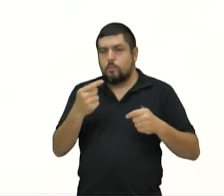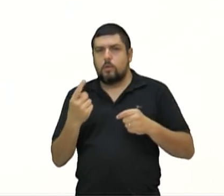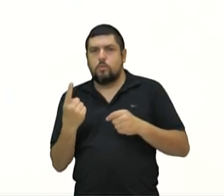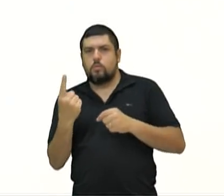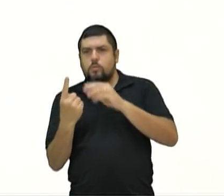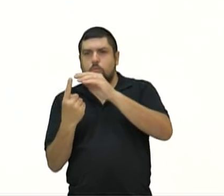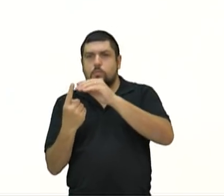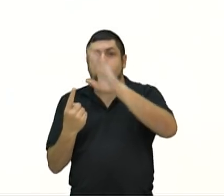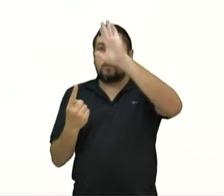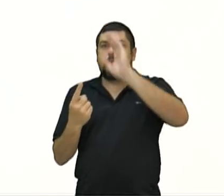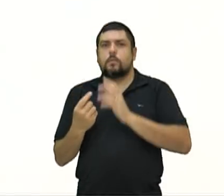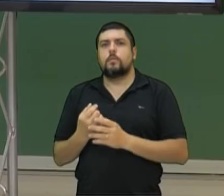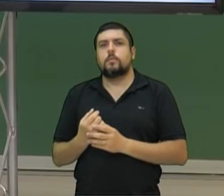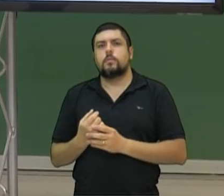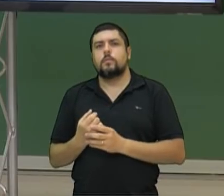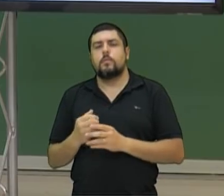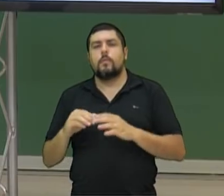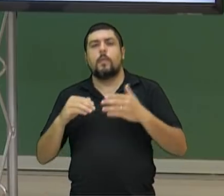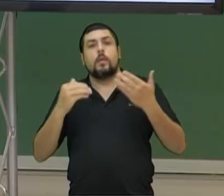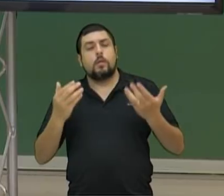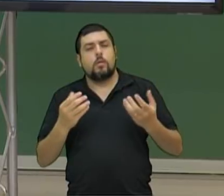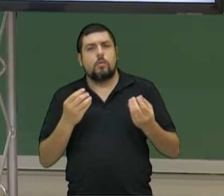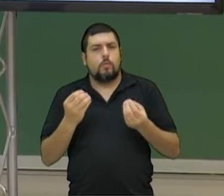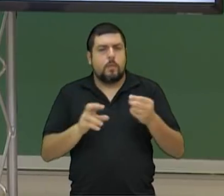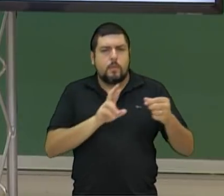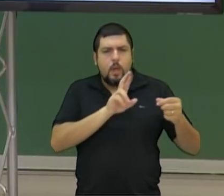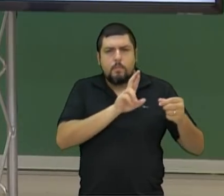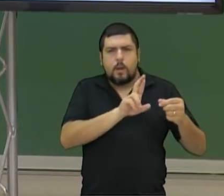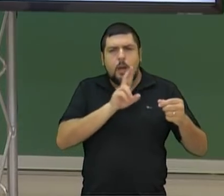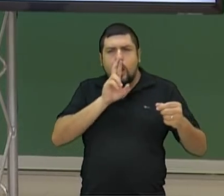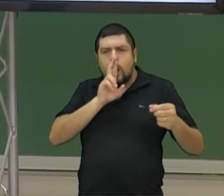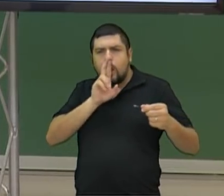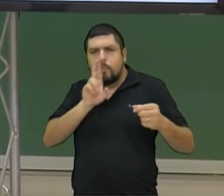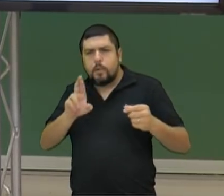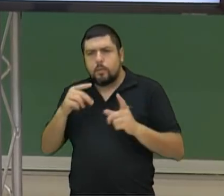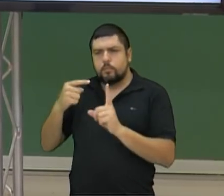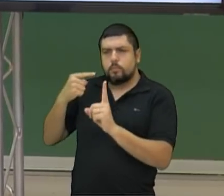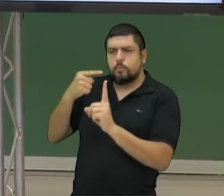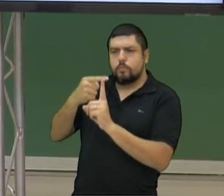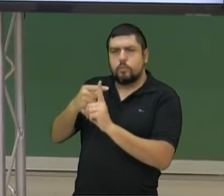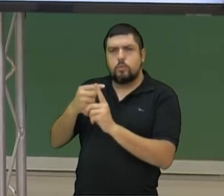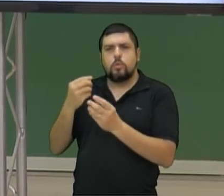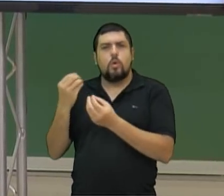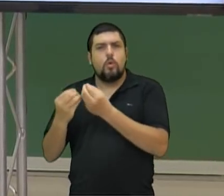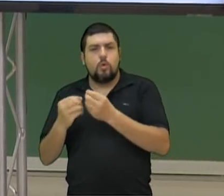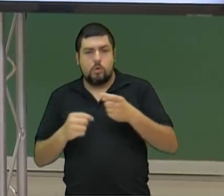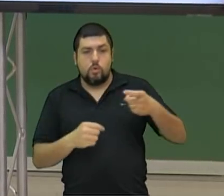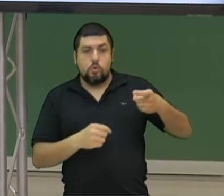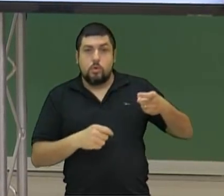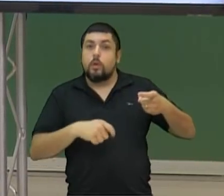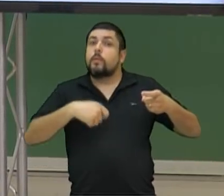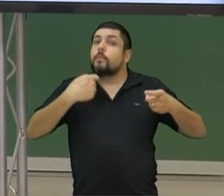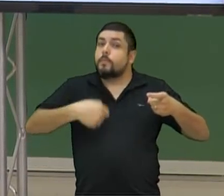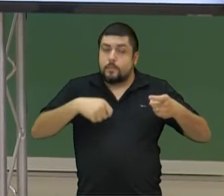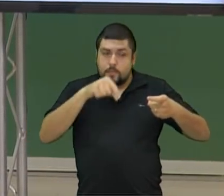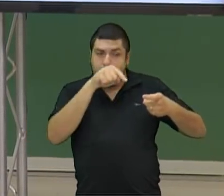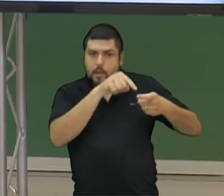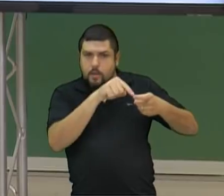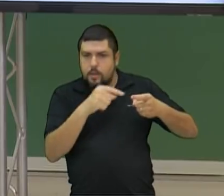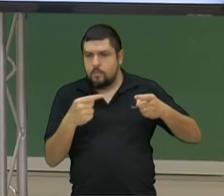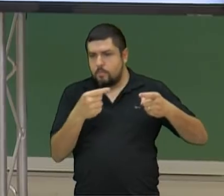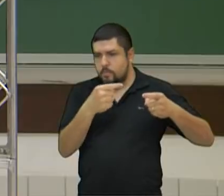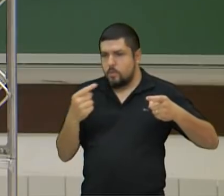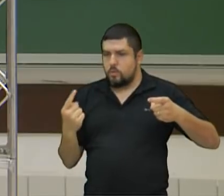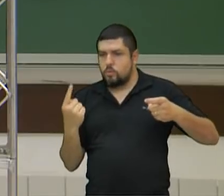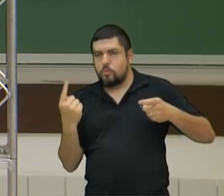seja positiva ou seja zero, é necessário que o x seja maior ou igual a menos 1. Ou seja, se o x for,